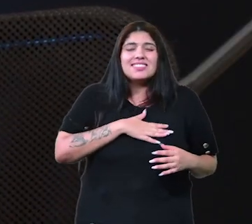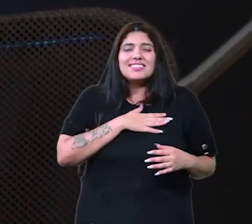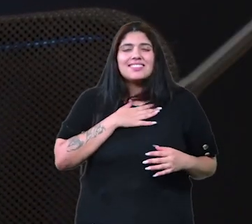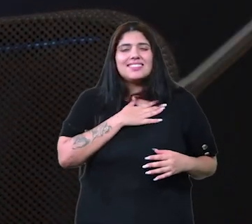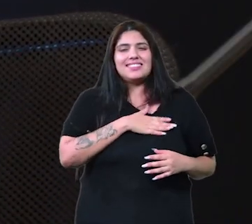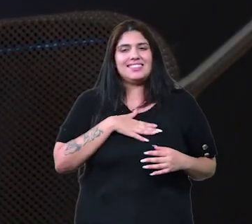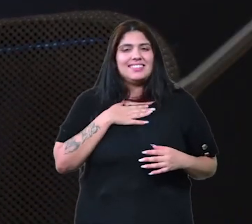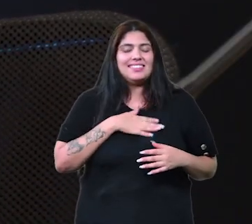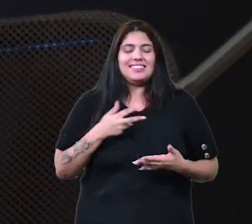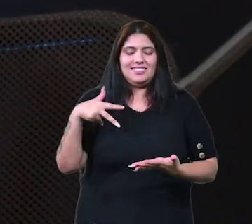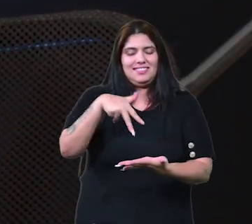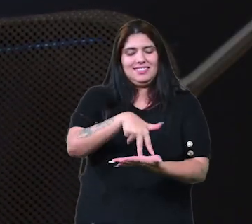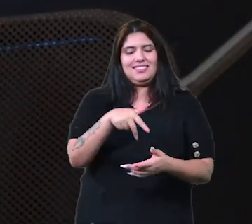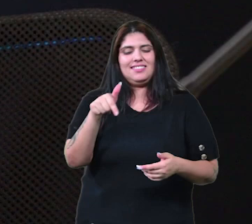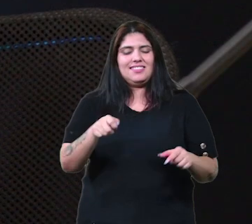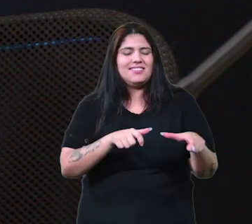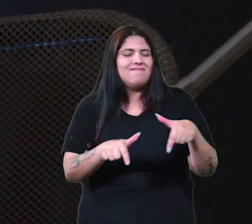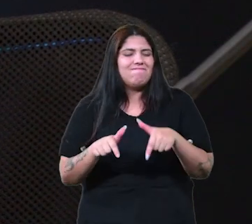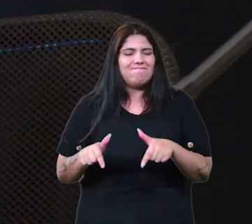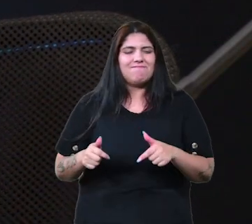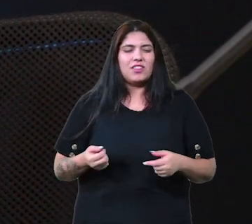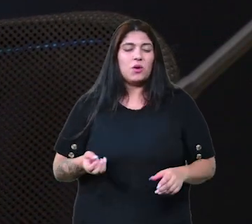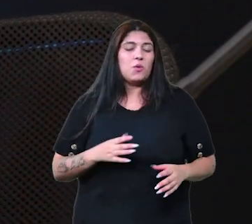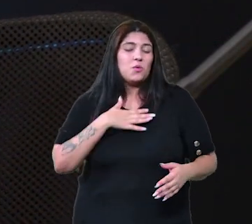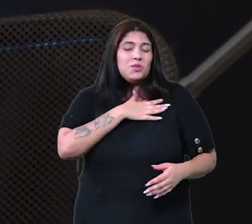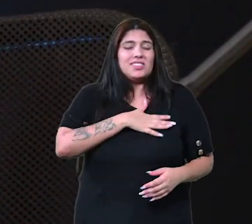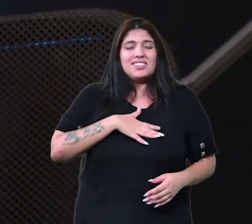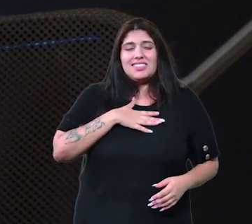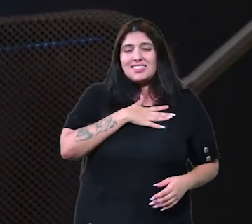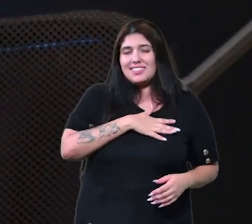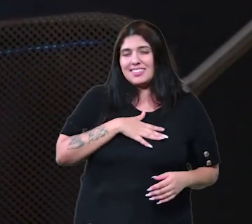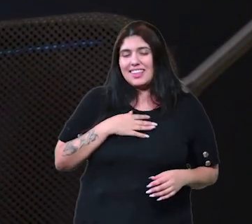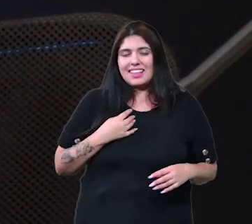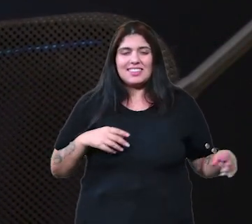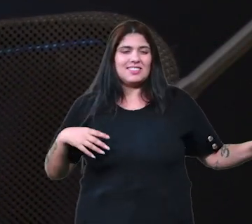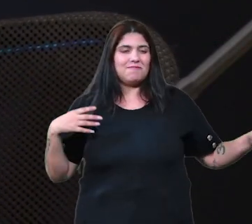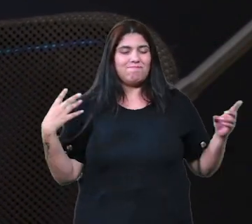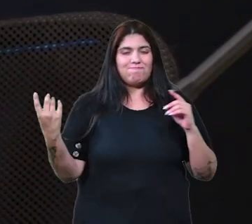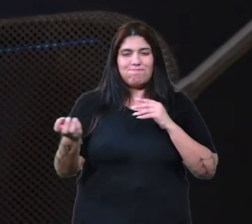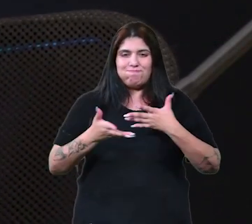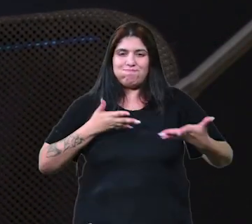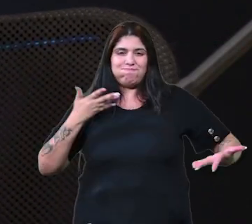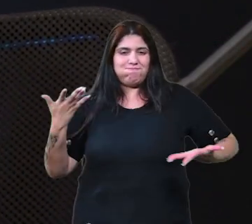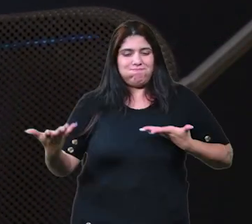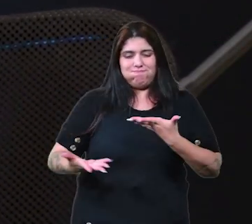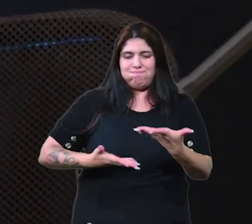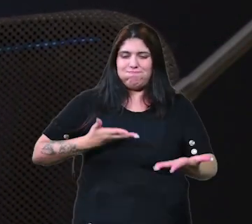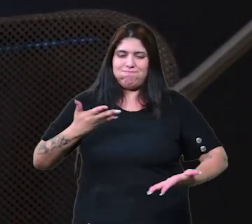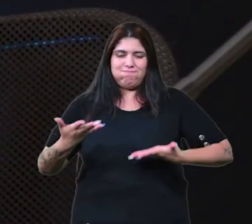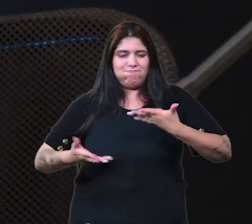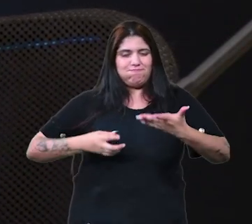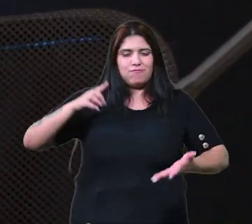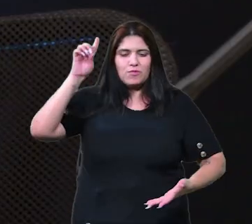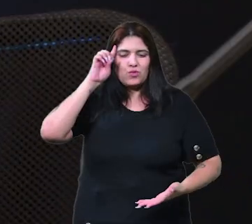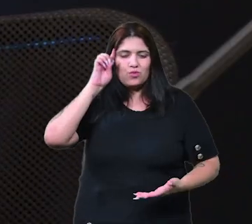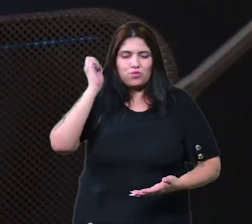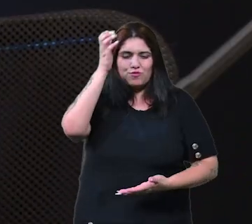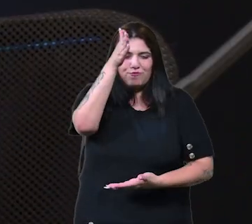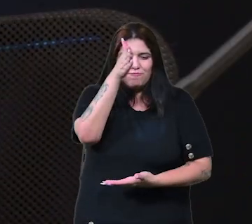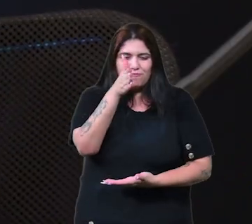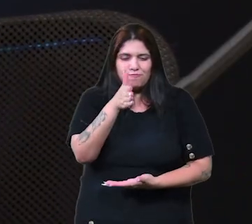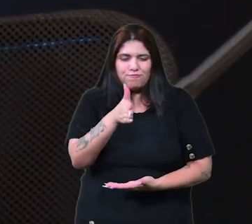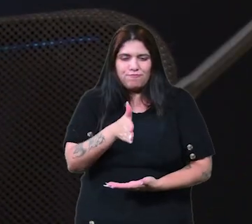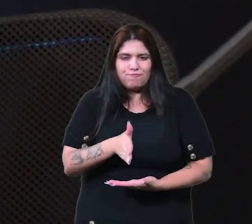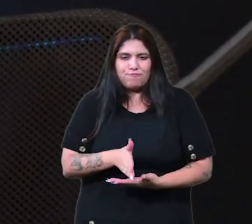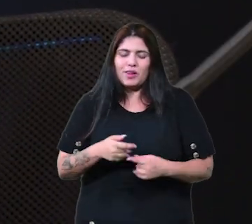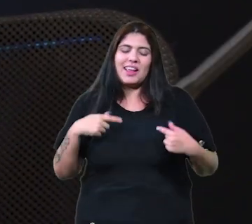naquele ambiente, gostar daquela dinamicidade, gostar de estar servindo as pessoas, a alegria do outro ser sua alegria, porque isso